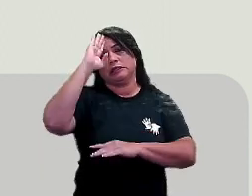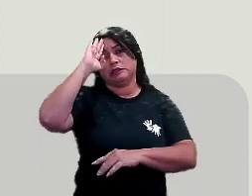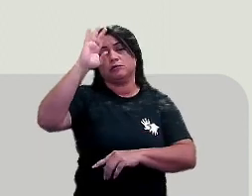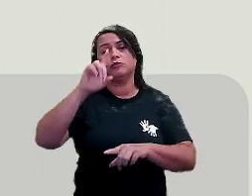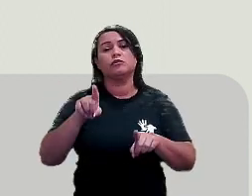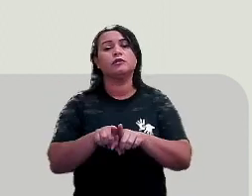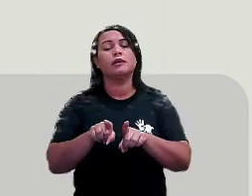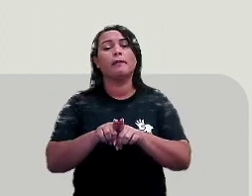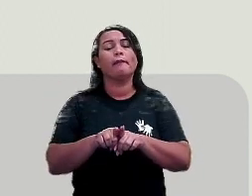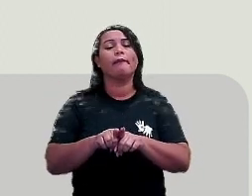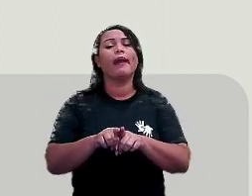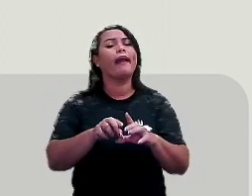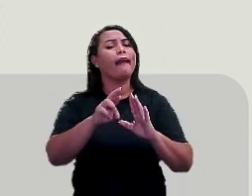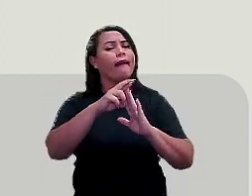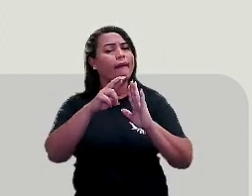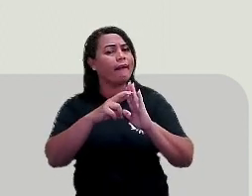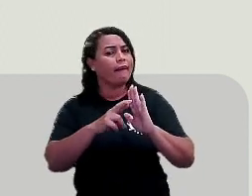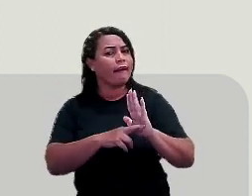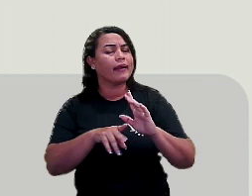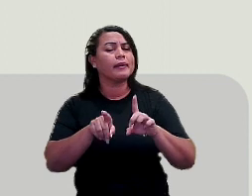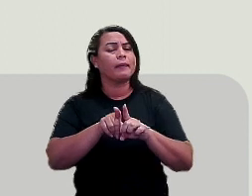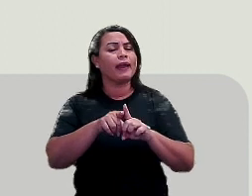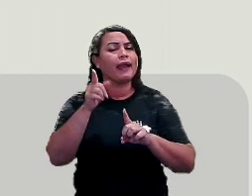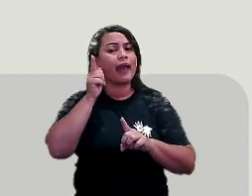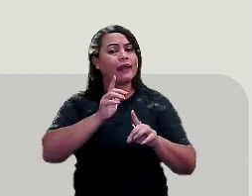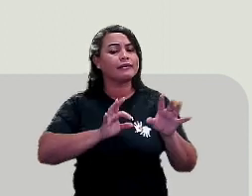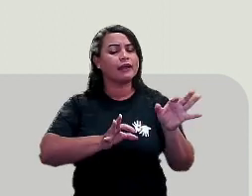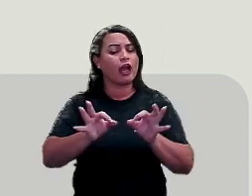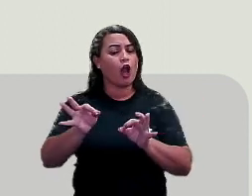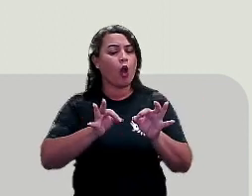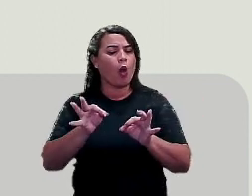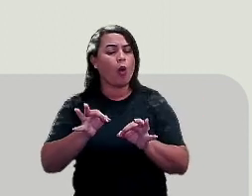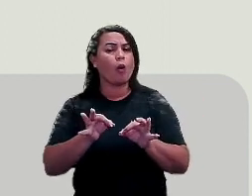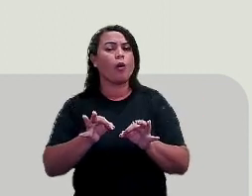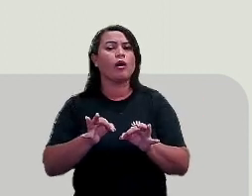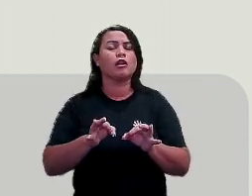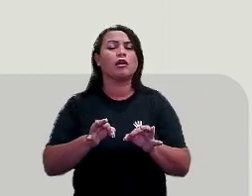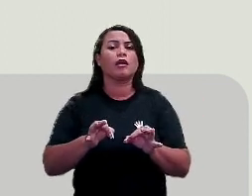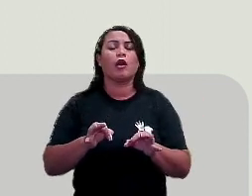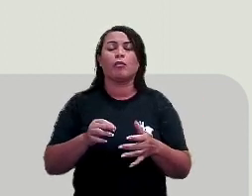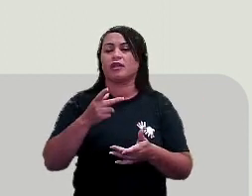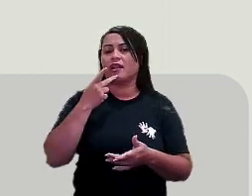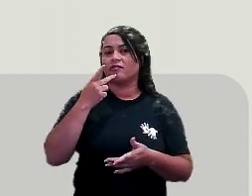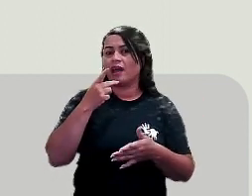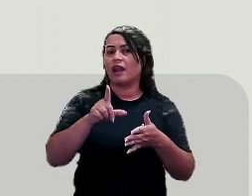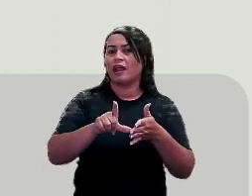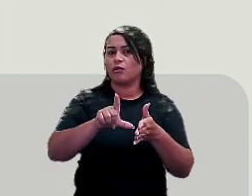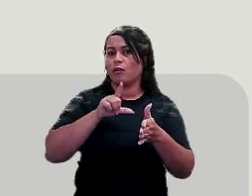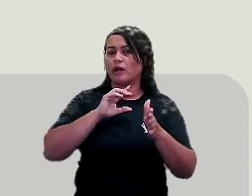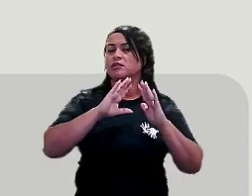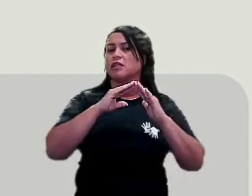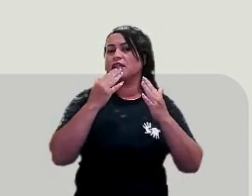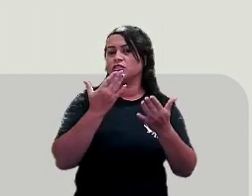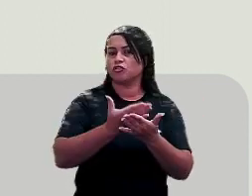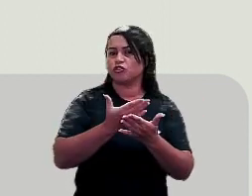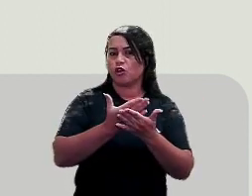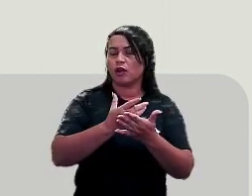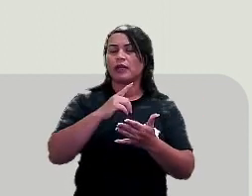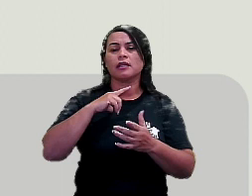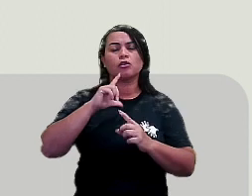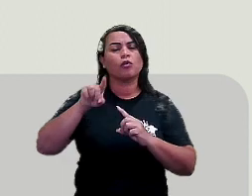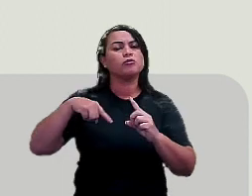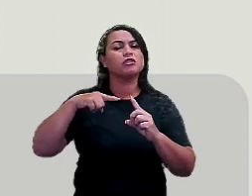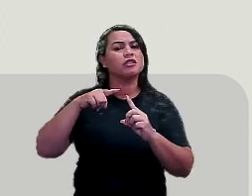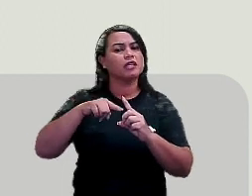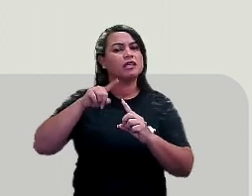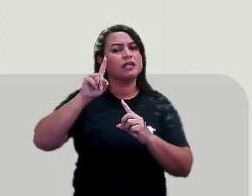e normas que garantem a ordem. Como eu tinha trazido o exemplo anterior da escola, que o nosso objetivo